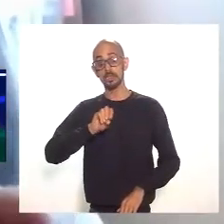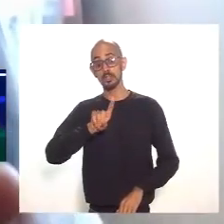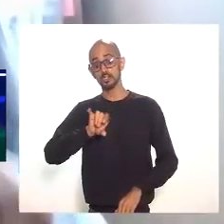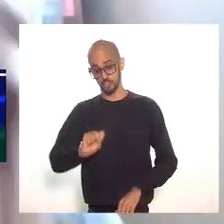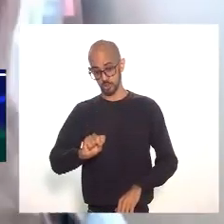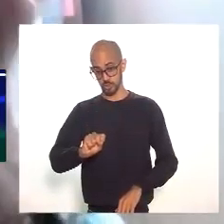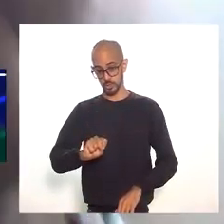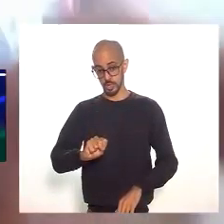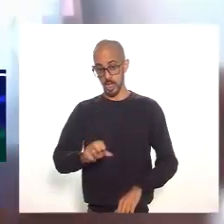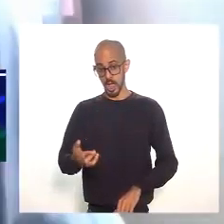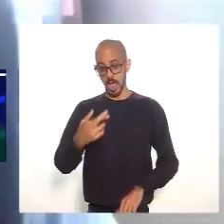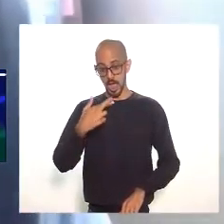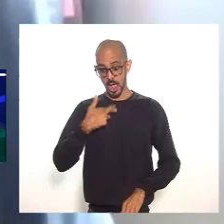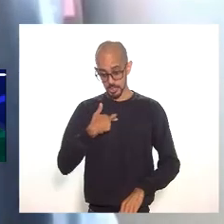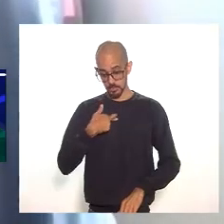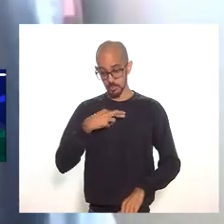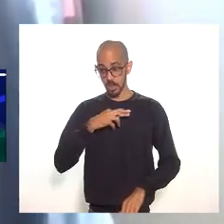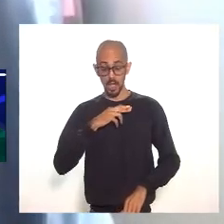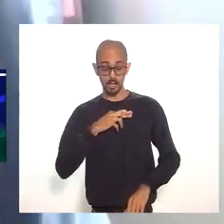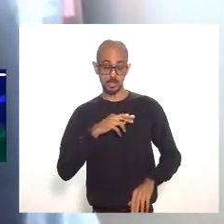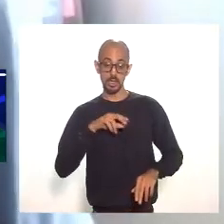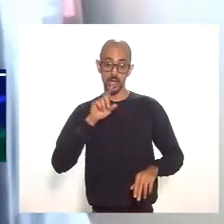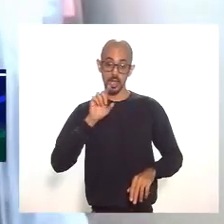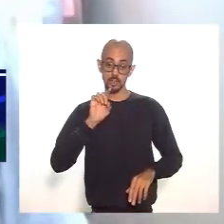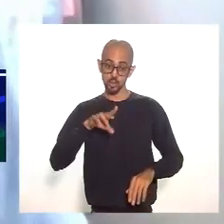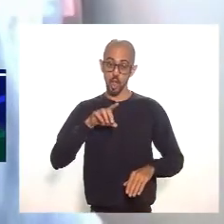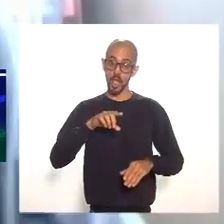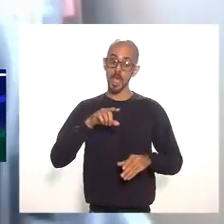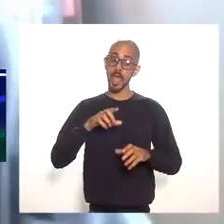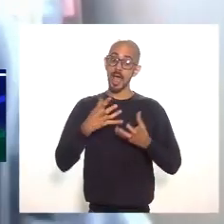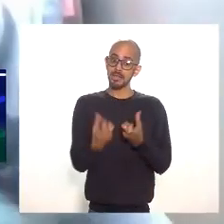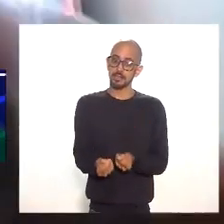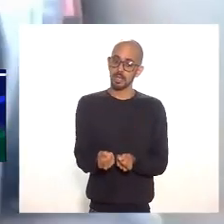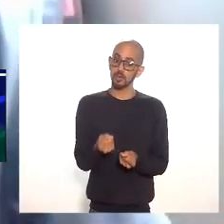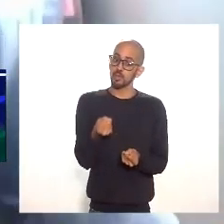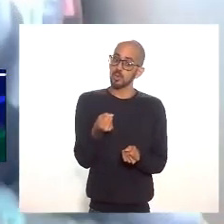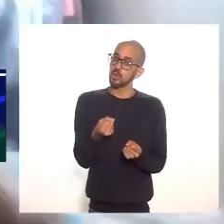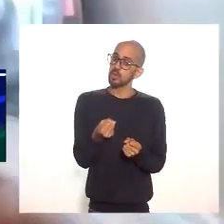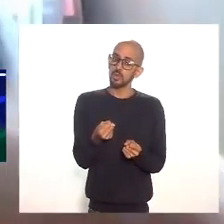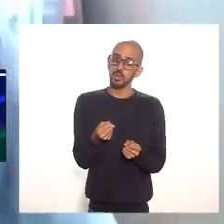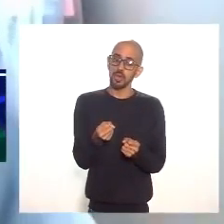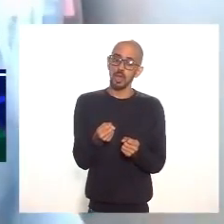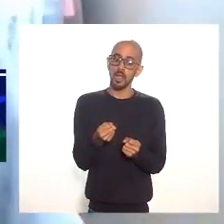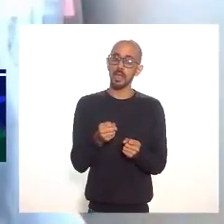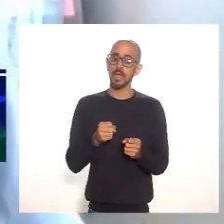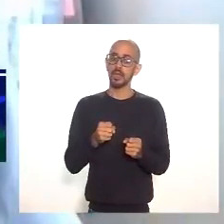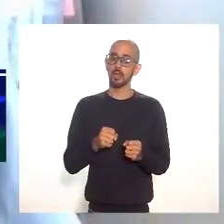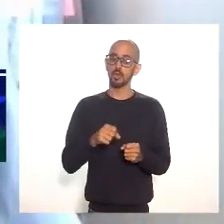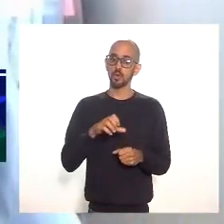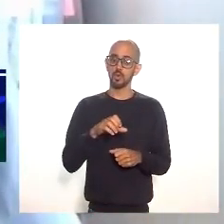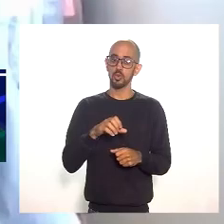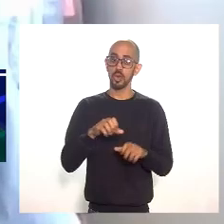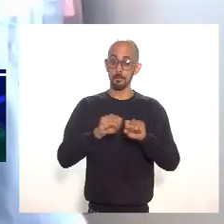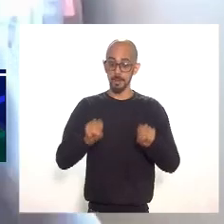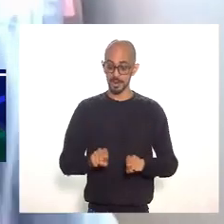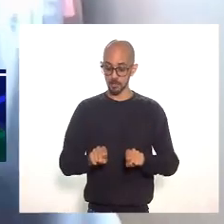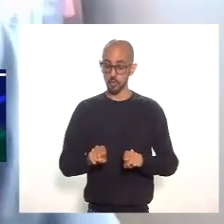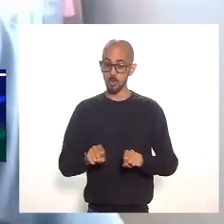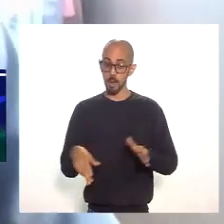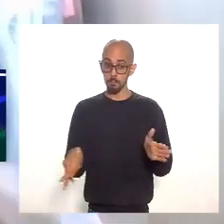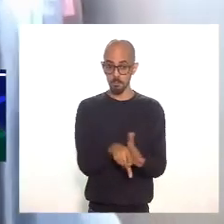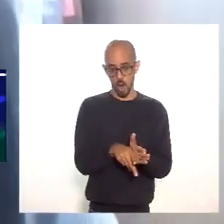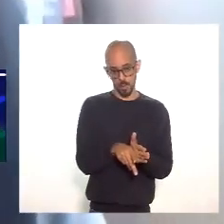são admitidas aos canais que o regimento determina, qualquer resposta que não seja encaminhada a esses